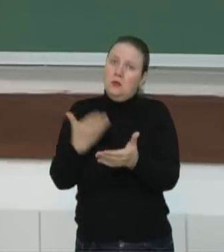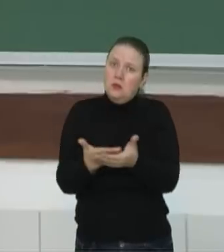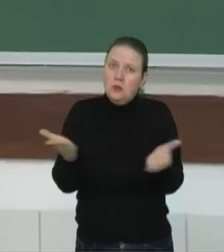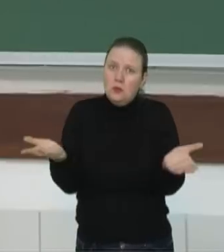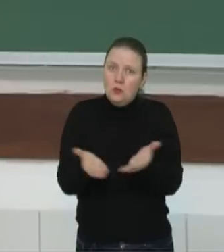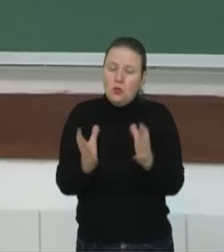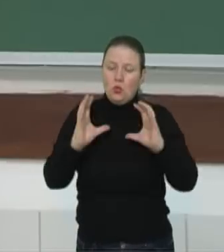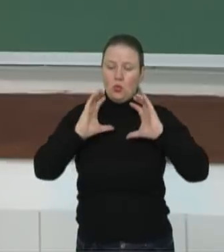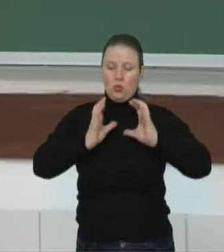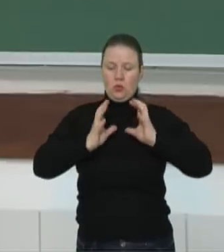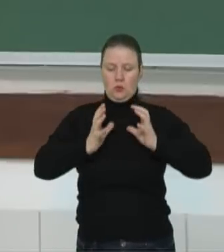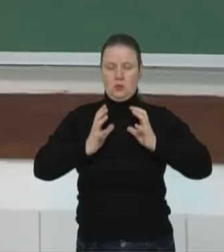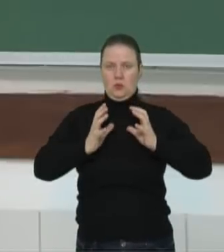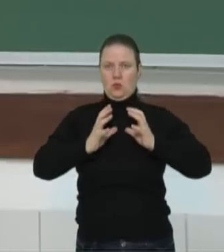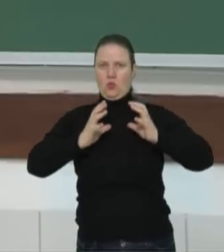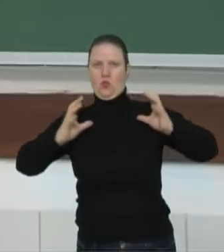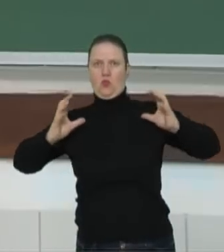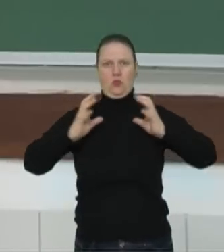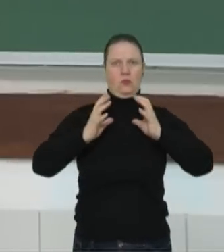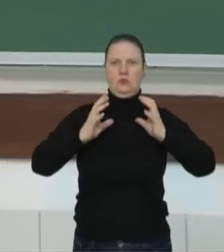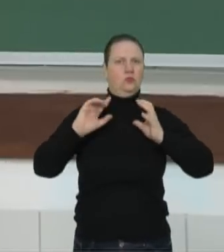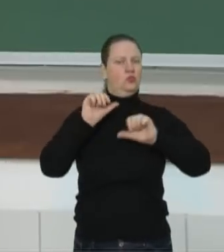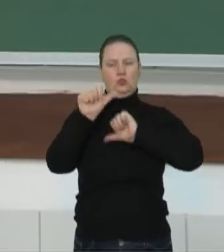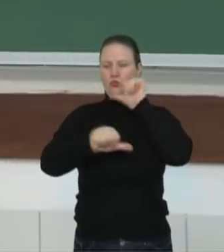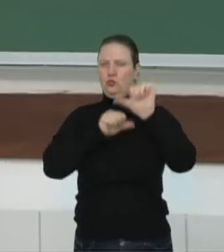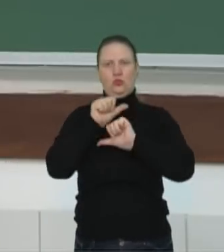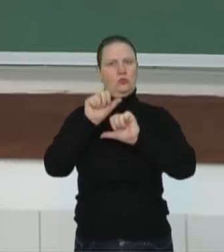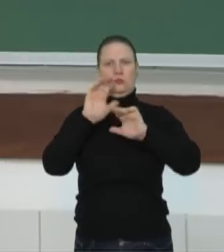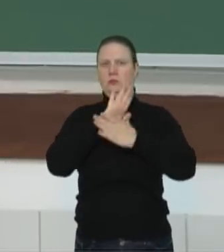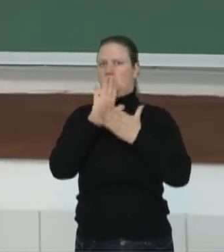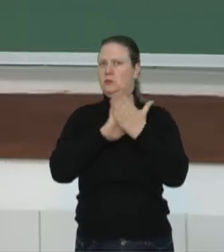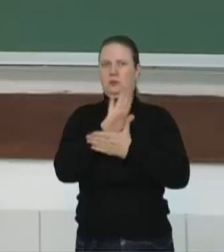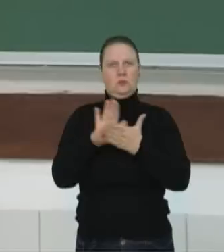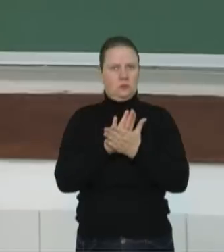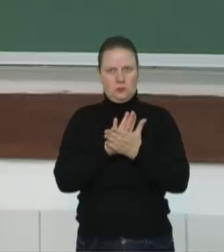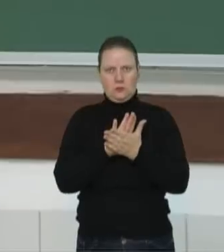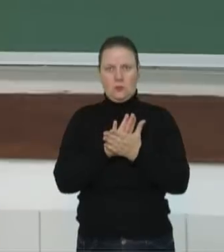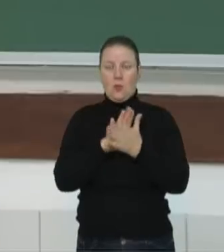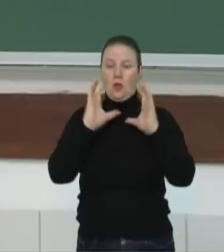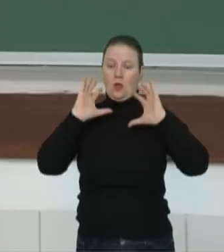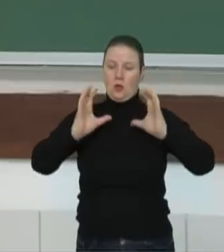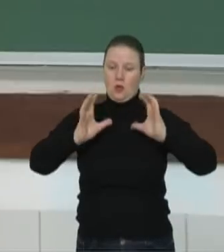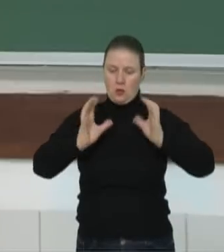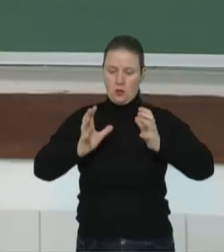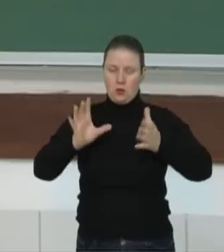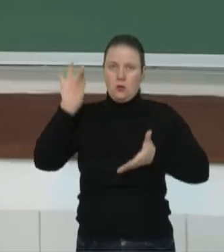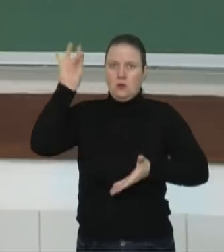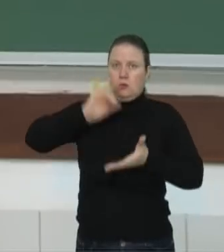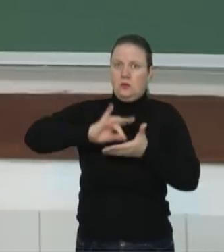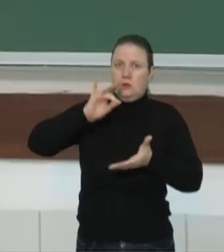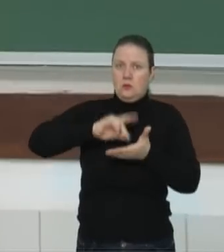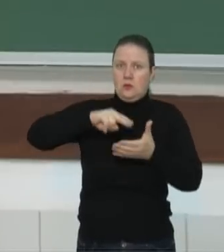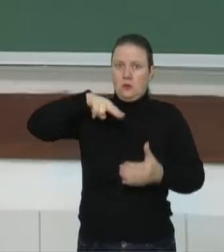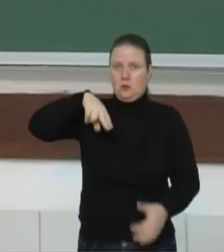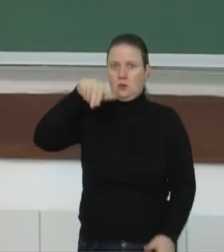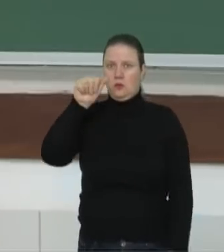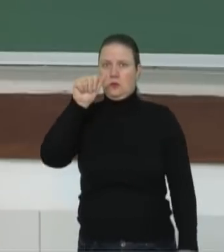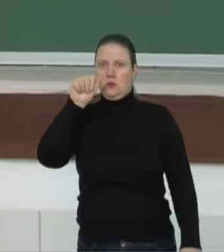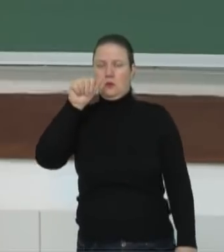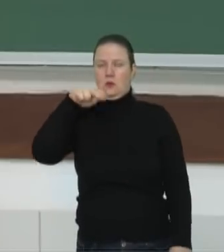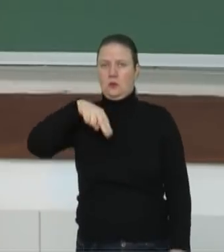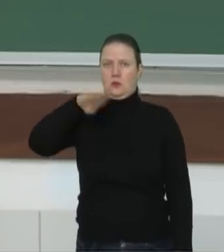desenho dos gomos, tá? Mas a bola oficial, inclusive a bola lá da NBA, ela